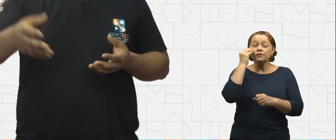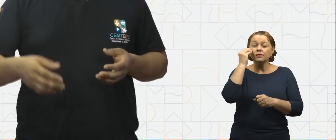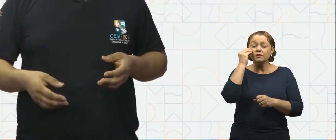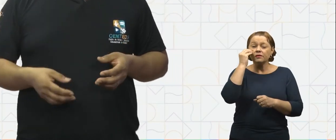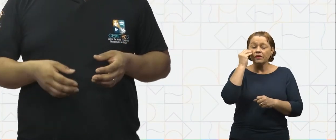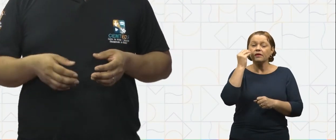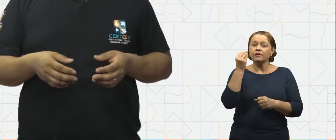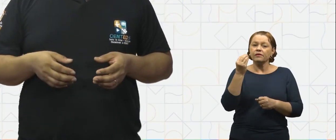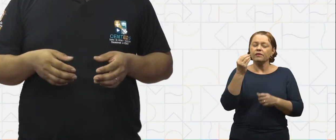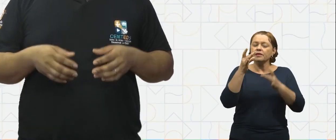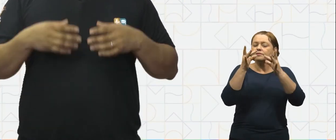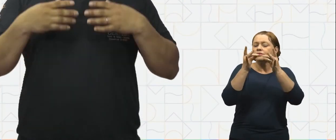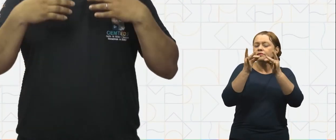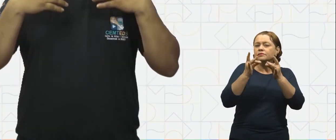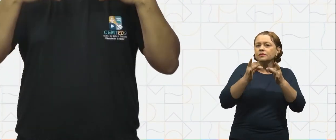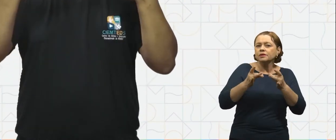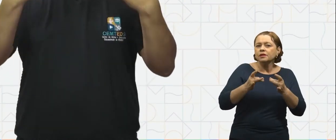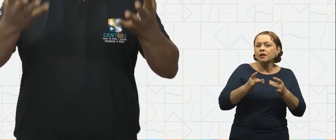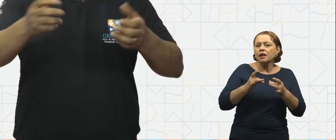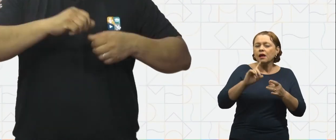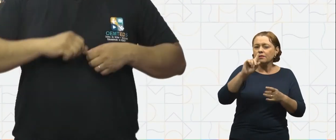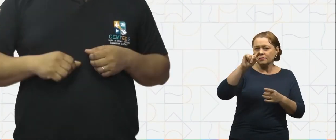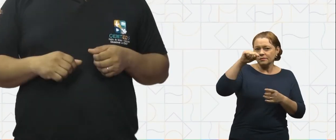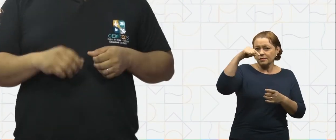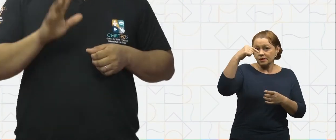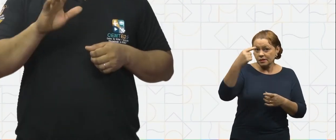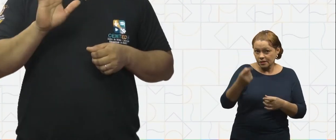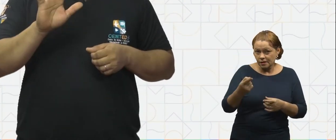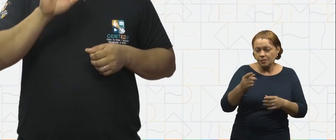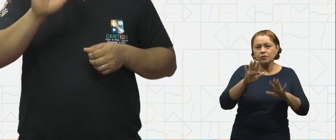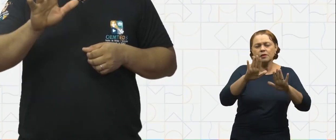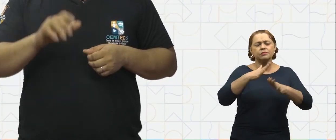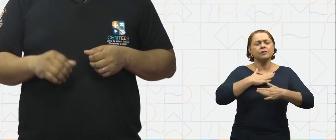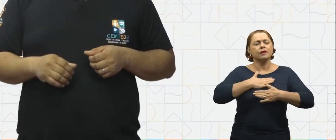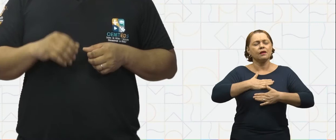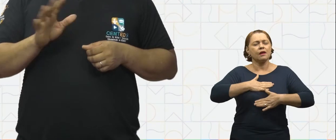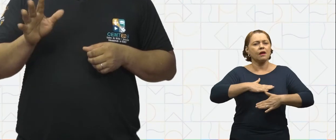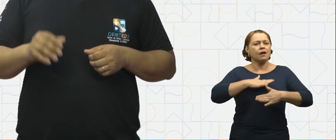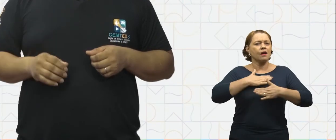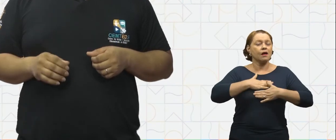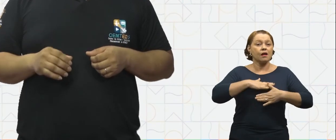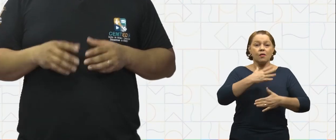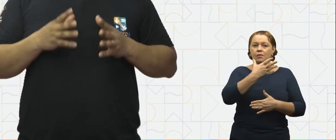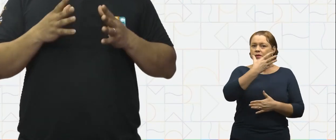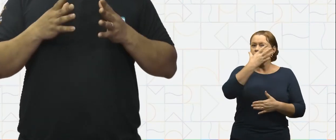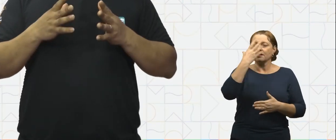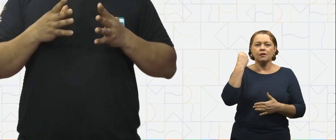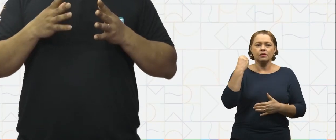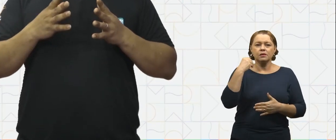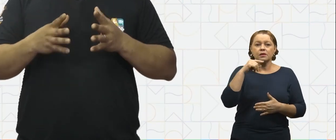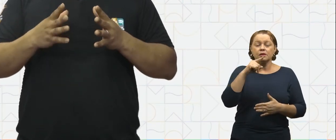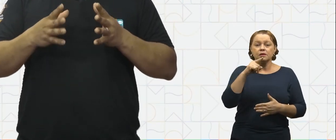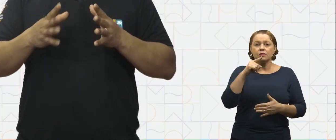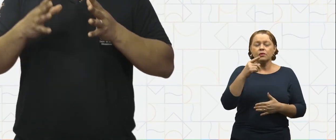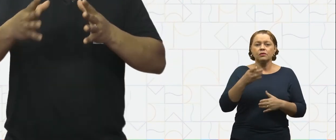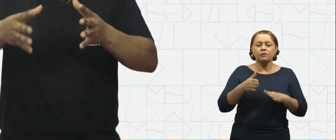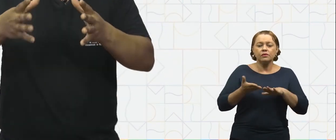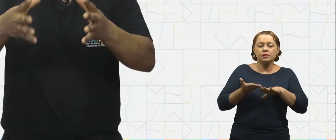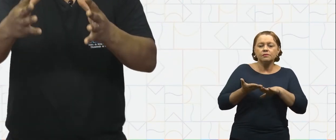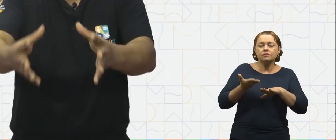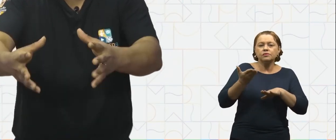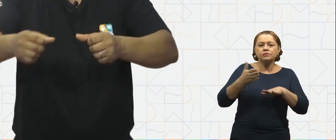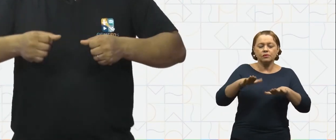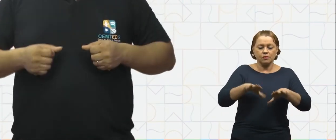mais calma, com mais detalhes daqui a alguns anos. Então, fique tranquilo e não esqueça, quando você sobe em